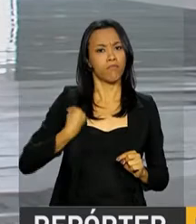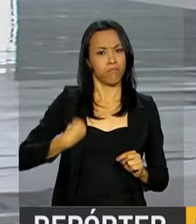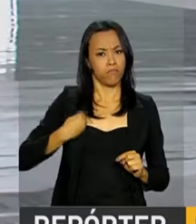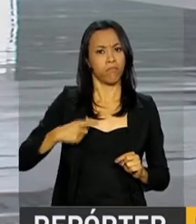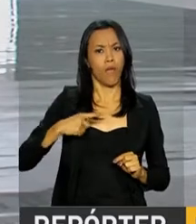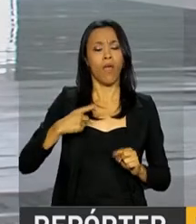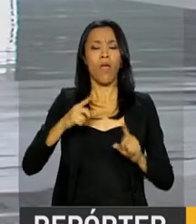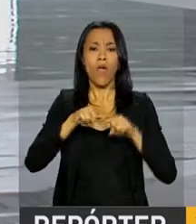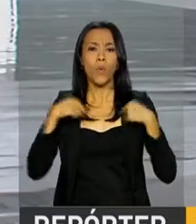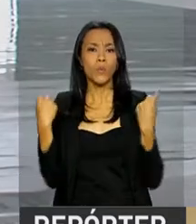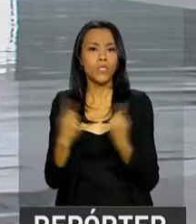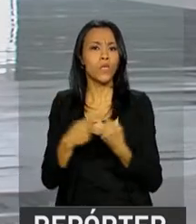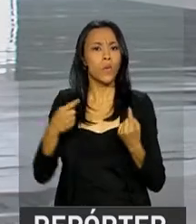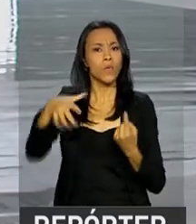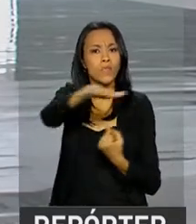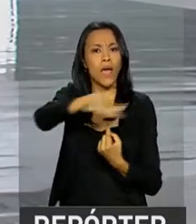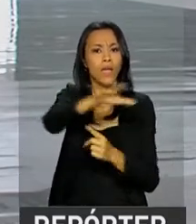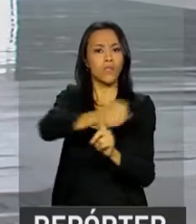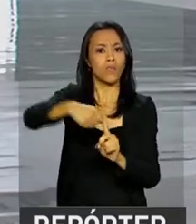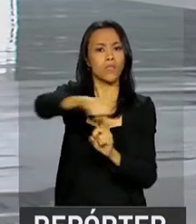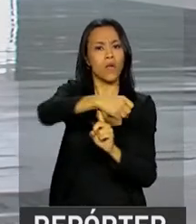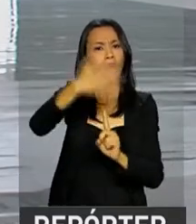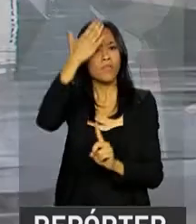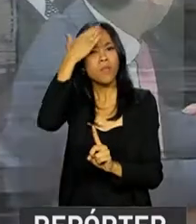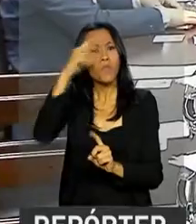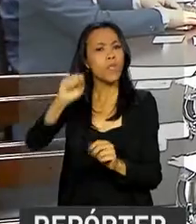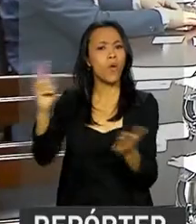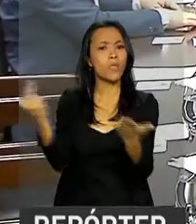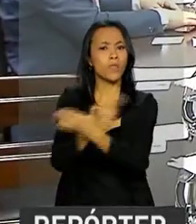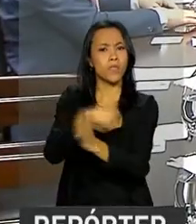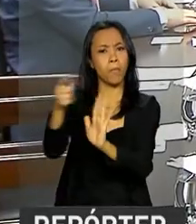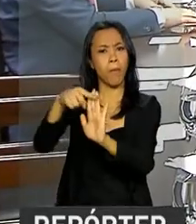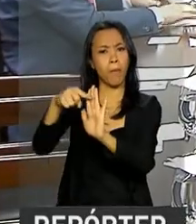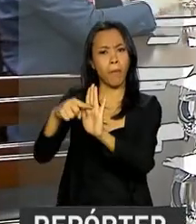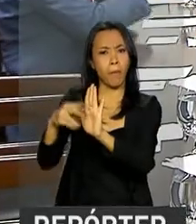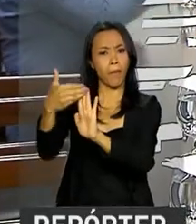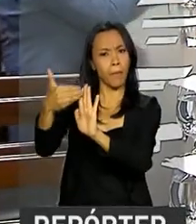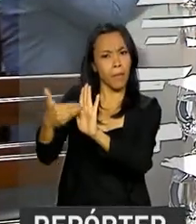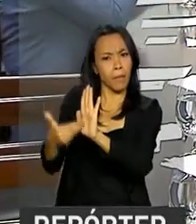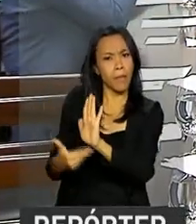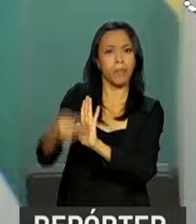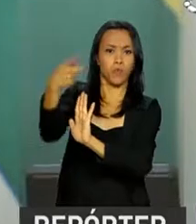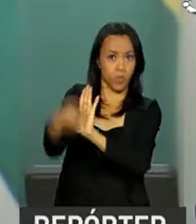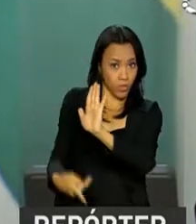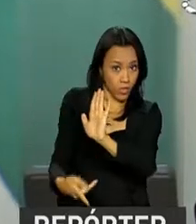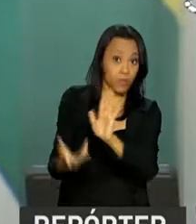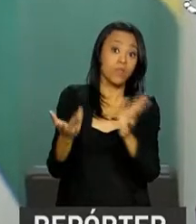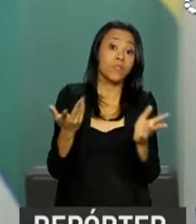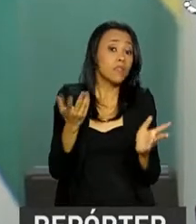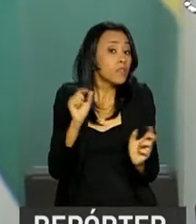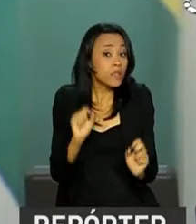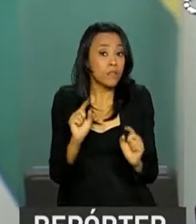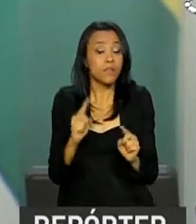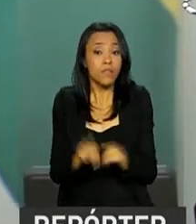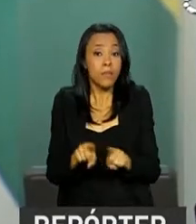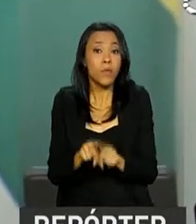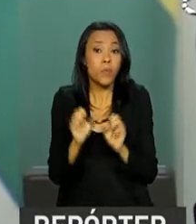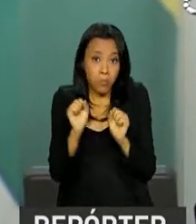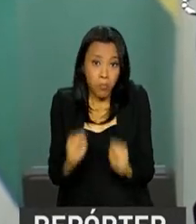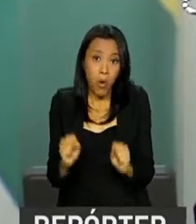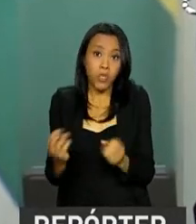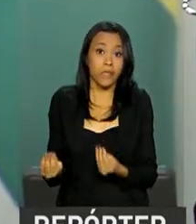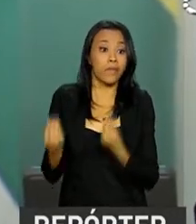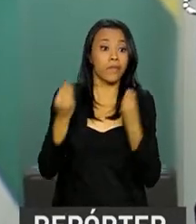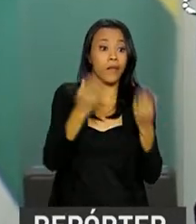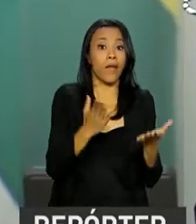ministros da área social para se inteirar do andamento dos projetos nos ministérios e também para saber o que pode ser entregue até